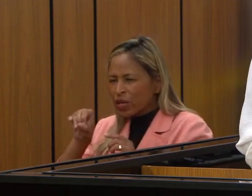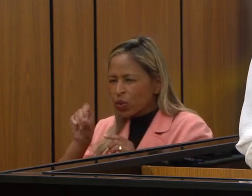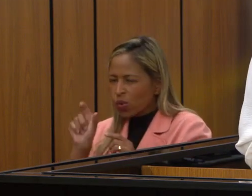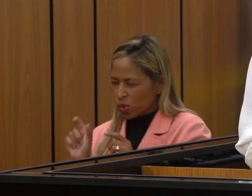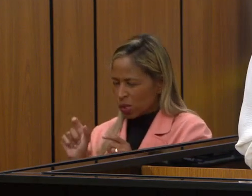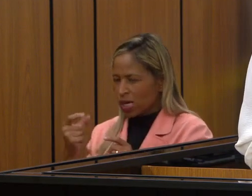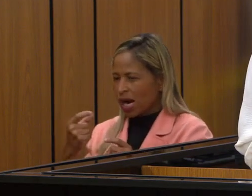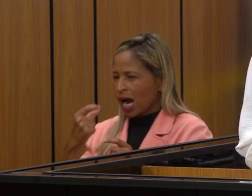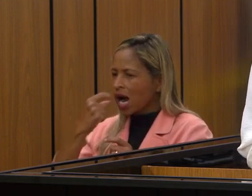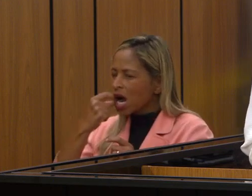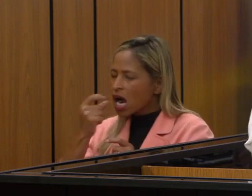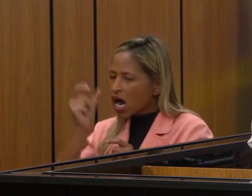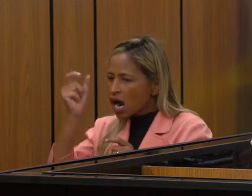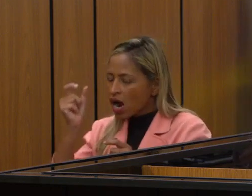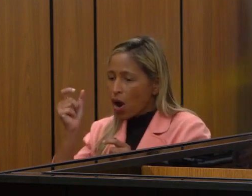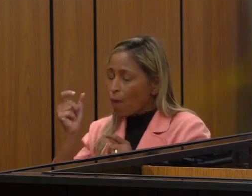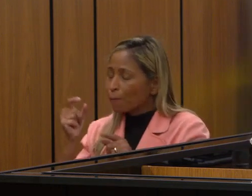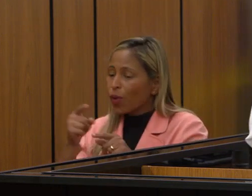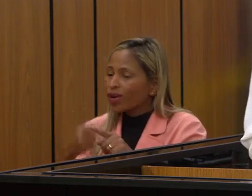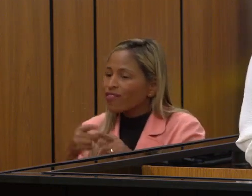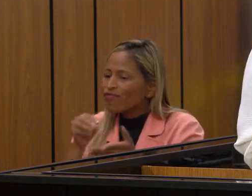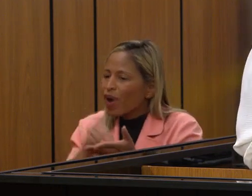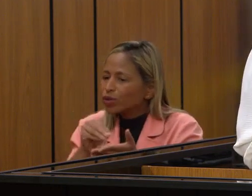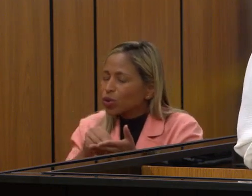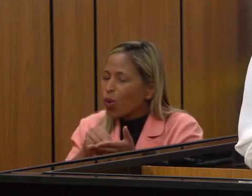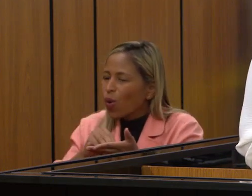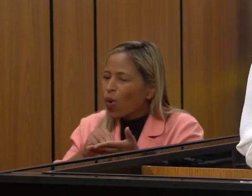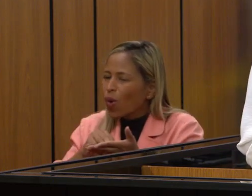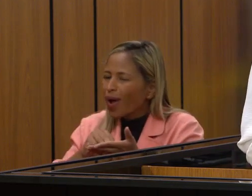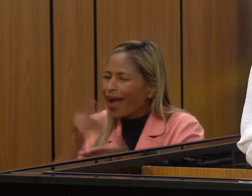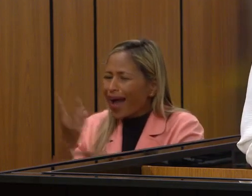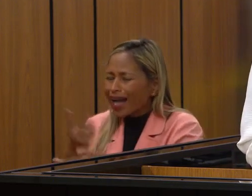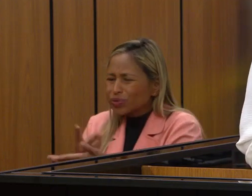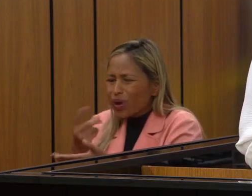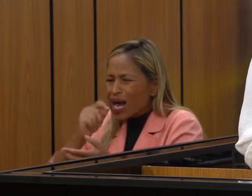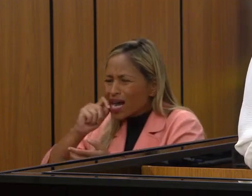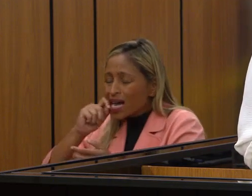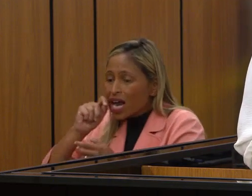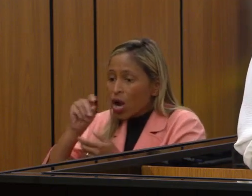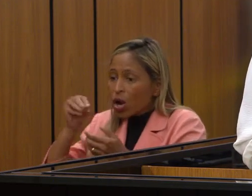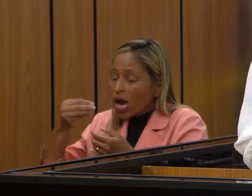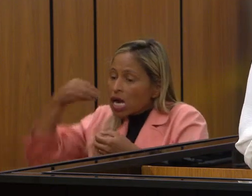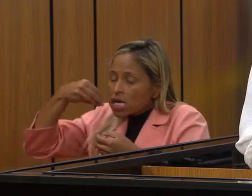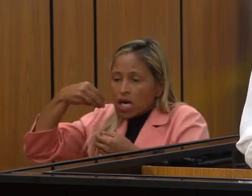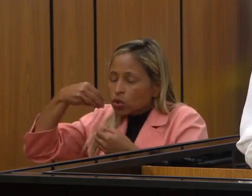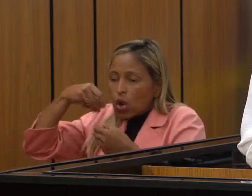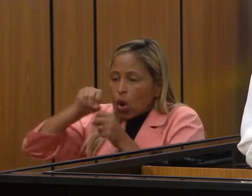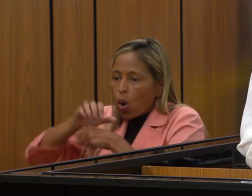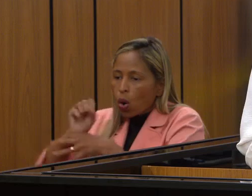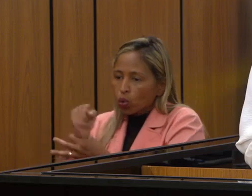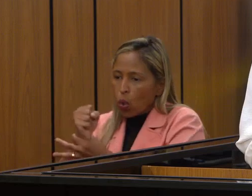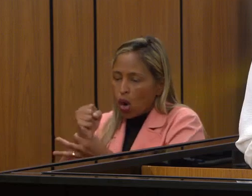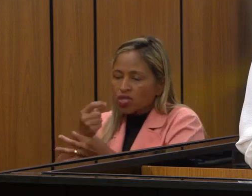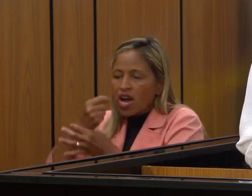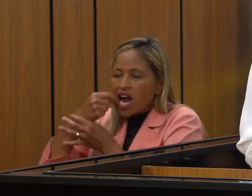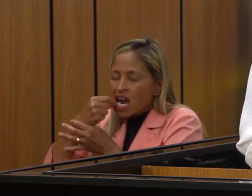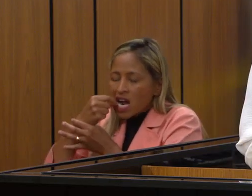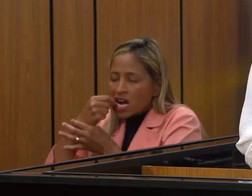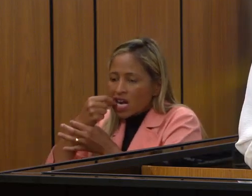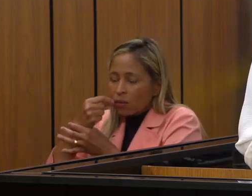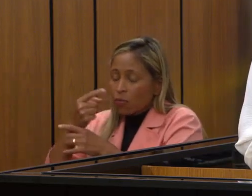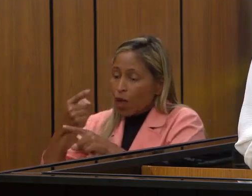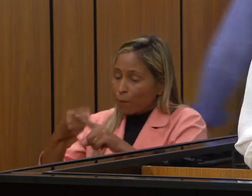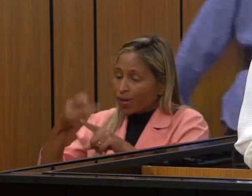retirados da boca por não estar corretamente né preso ao osso porque